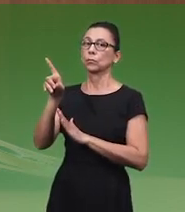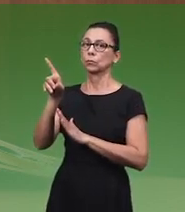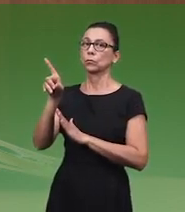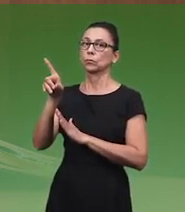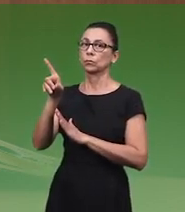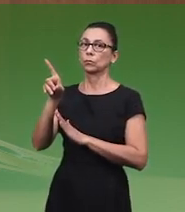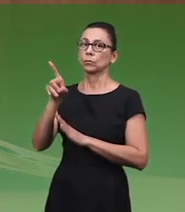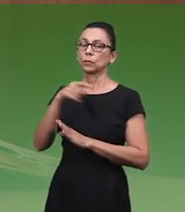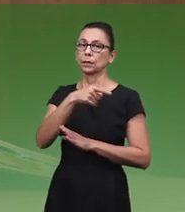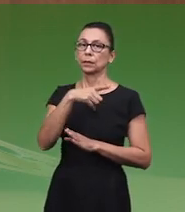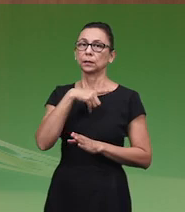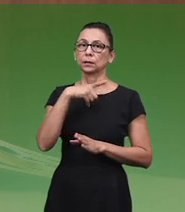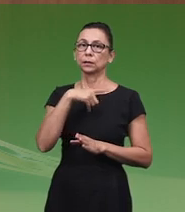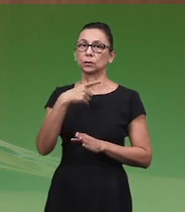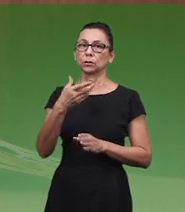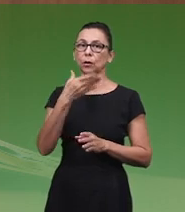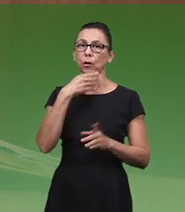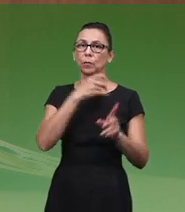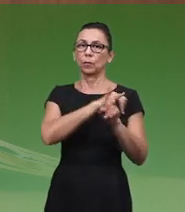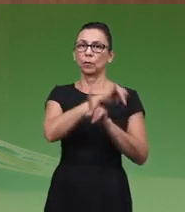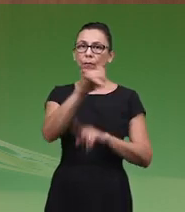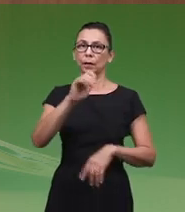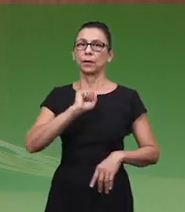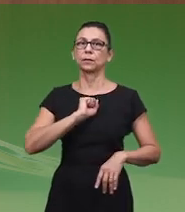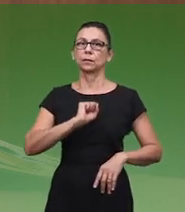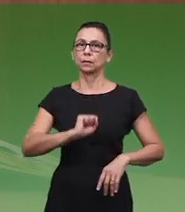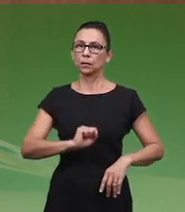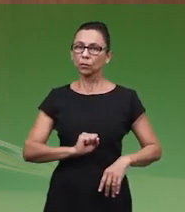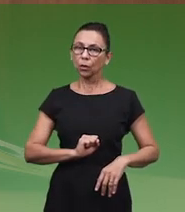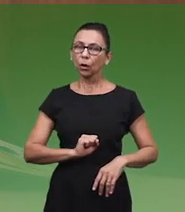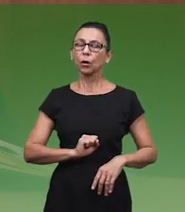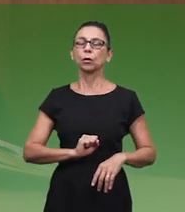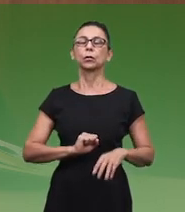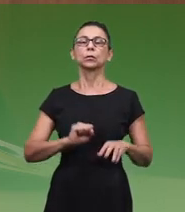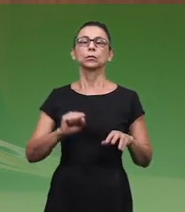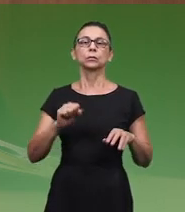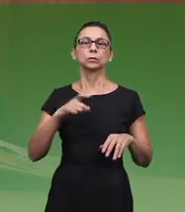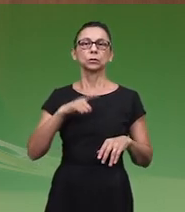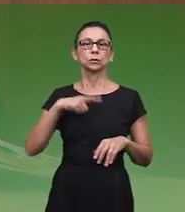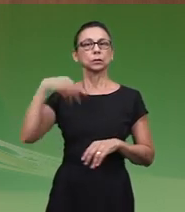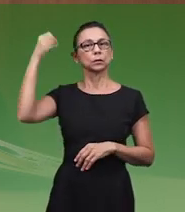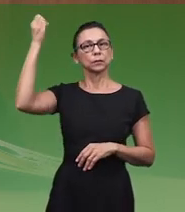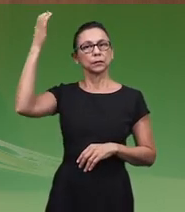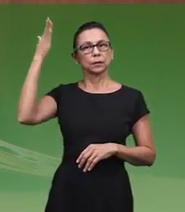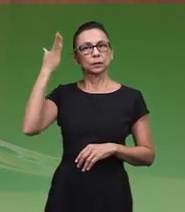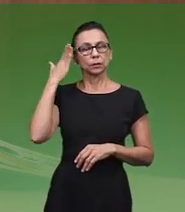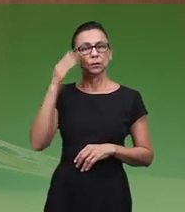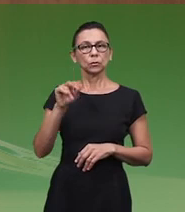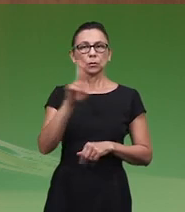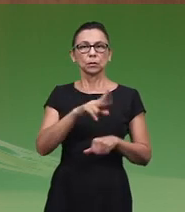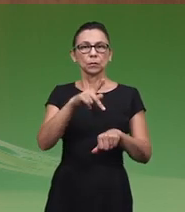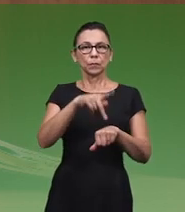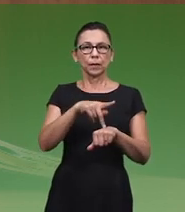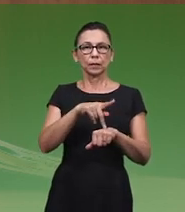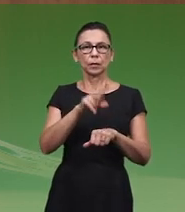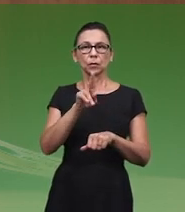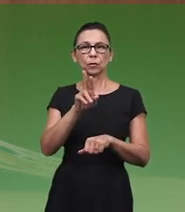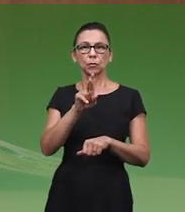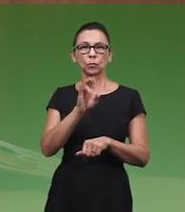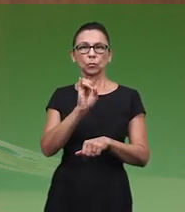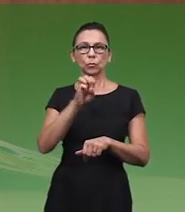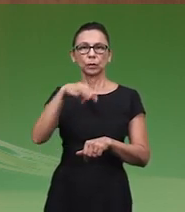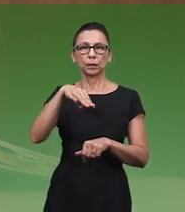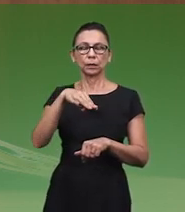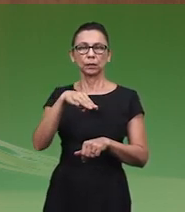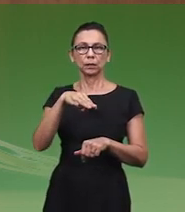Ele tinha profetas junto dele, sacerdotes que também tinham as revelações por Urim e Tumim. Senhor,